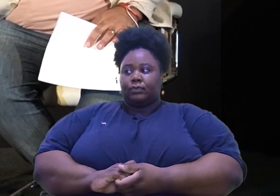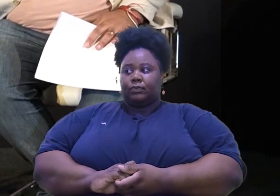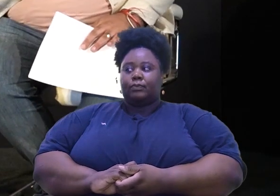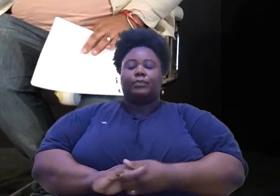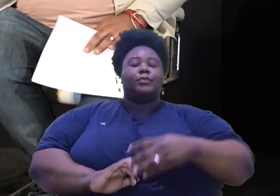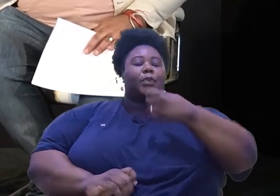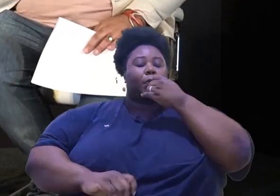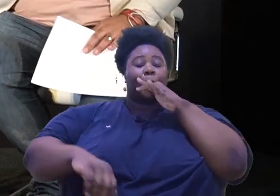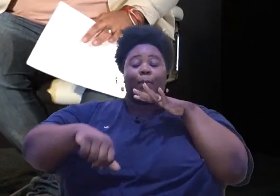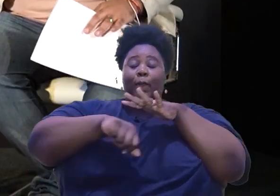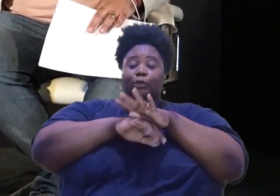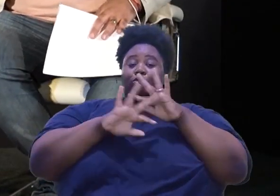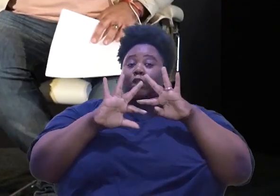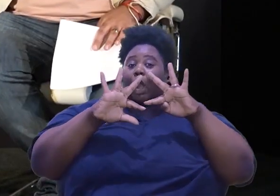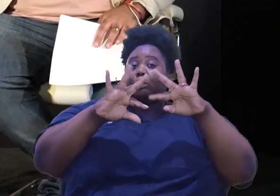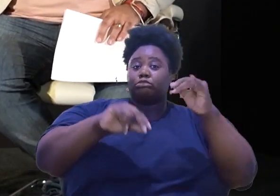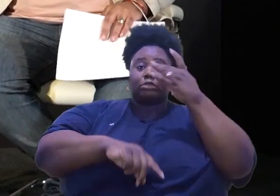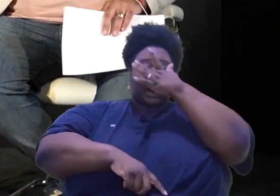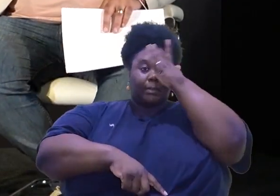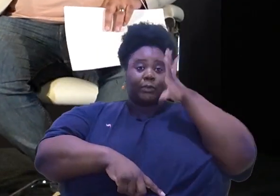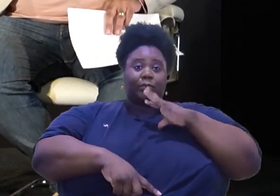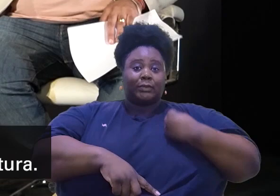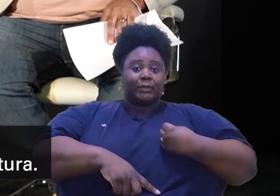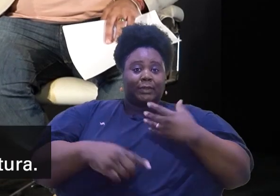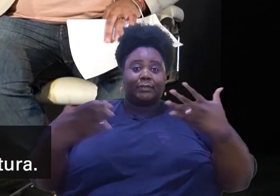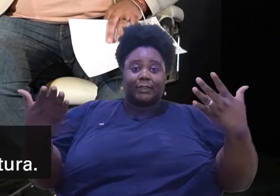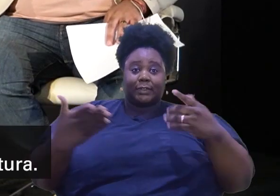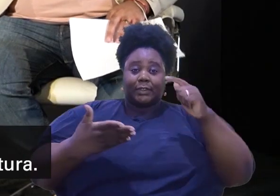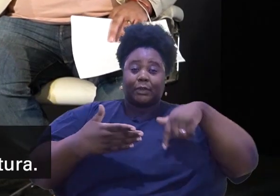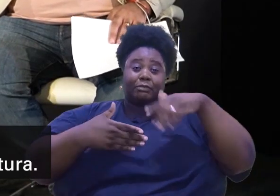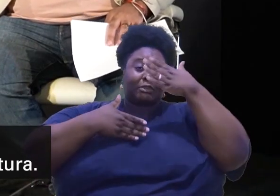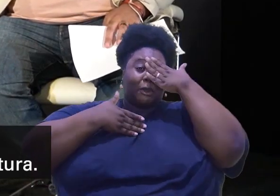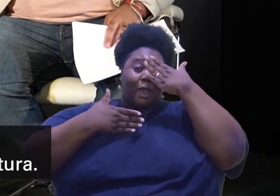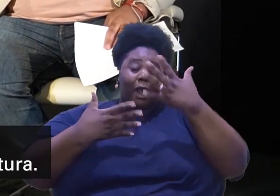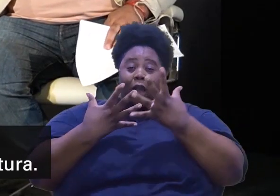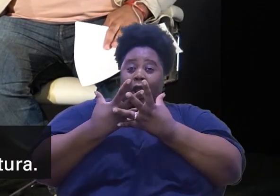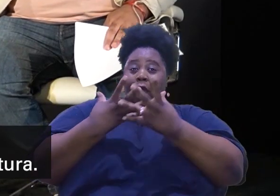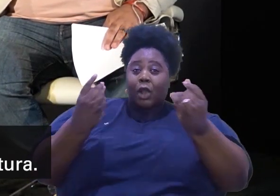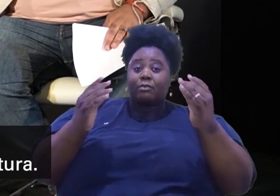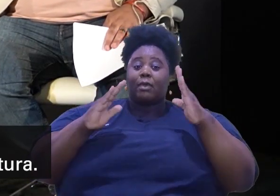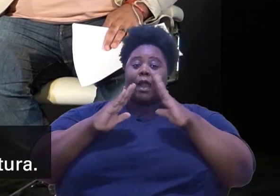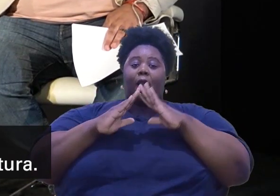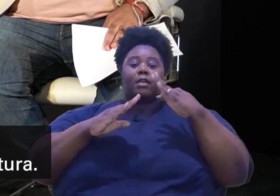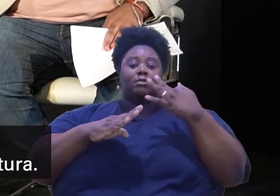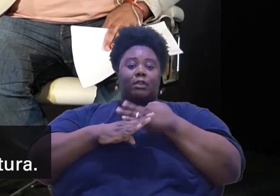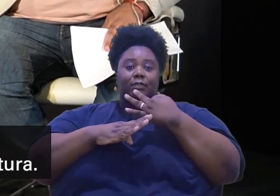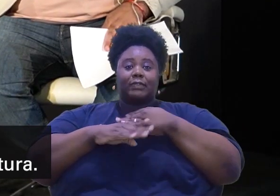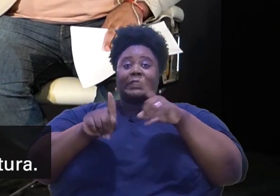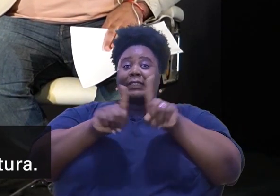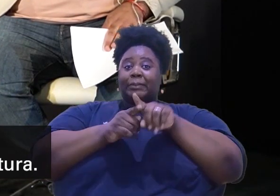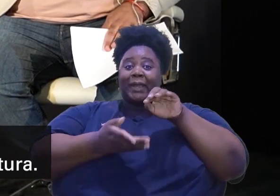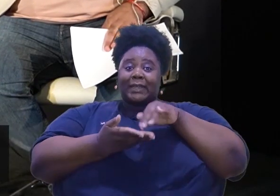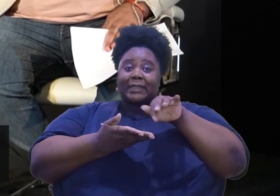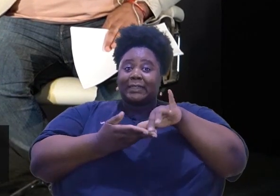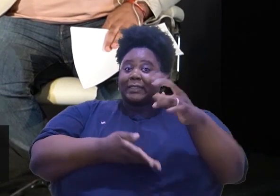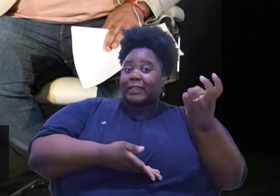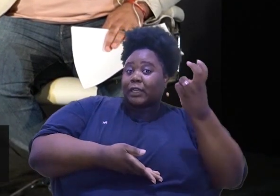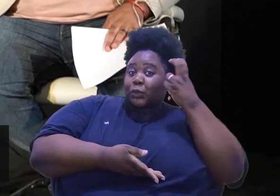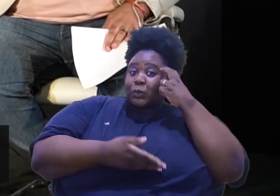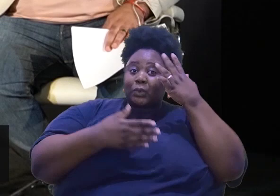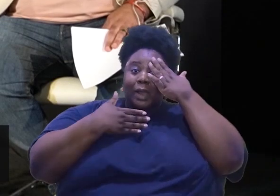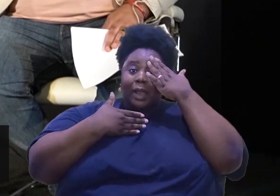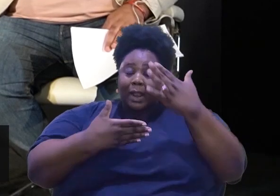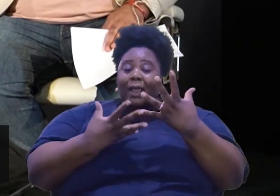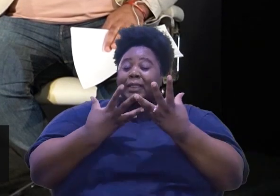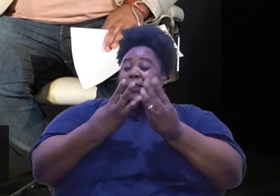Boa noite a todas, todos, todes. Eu agradeço muito à Casa Fiat e à Secretaria de Cultura, agradeço